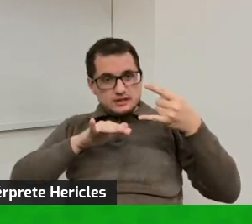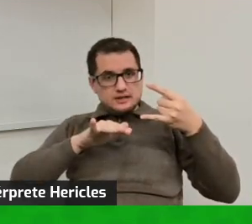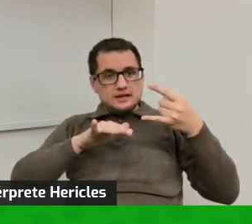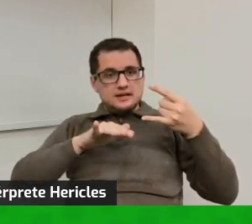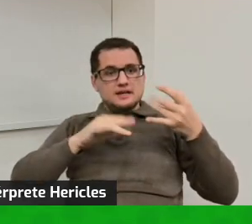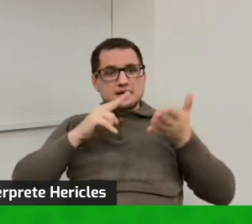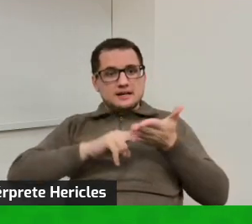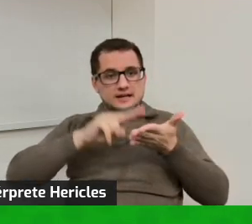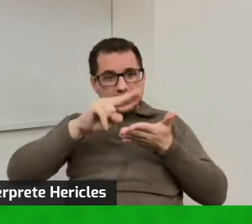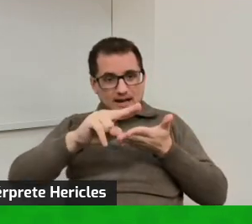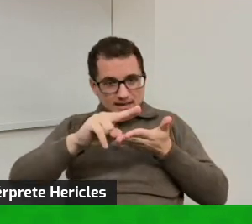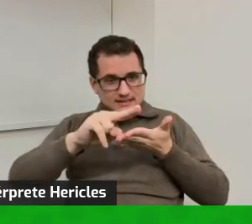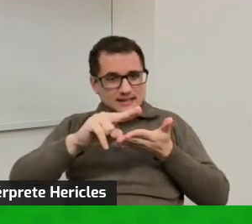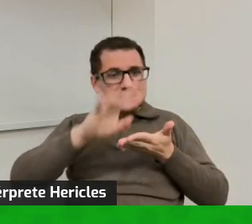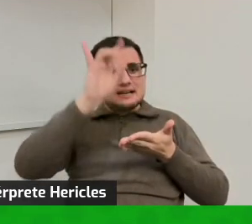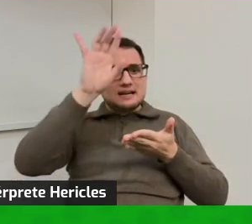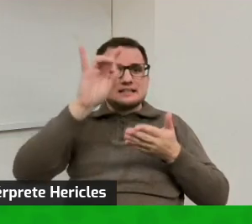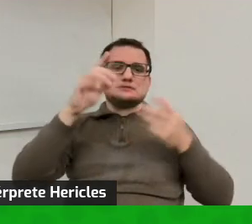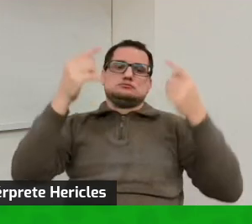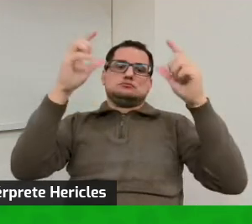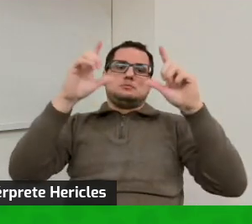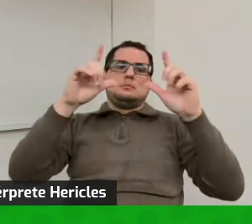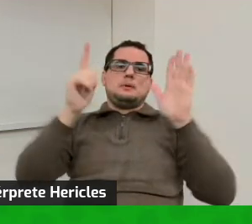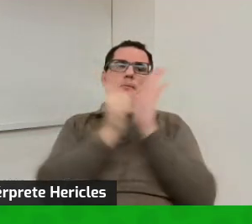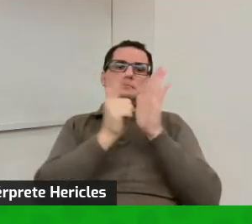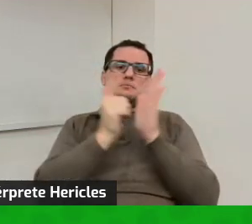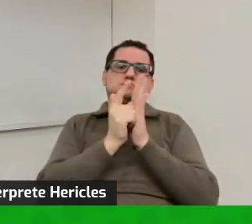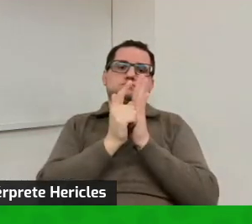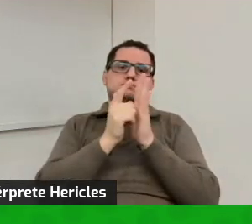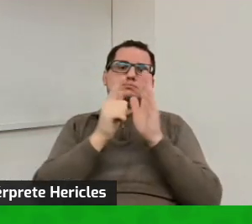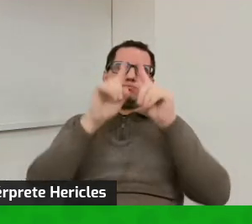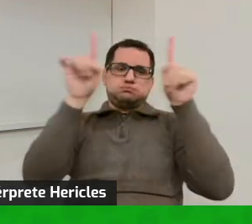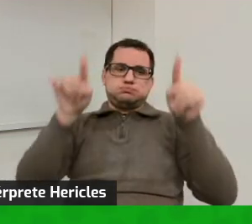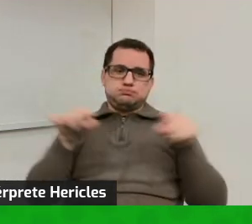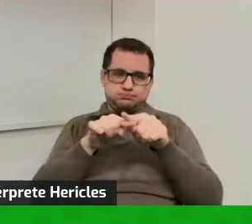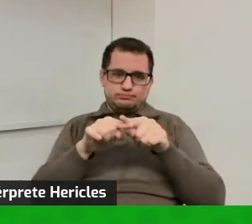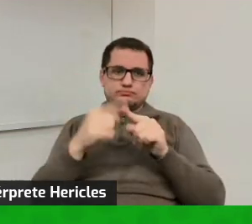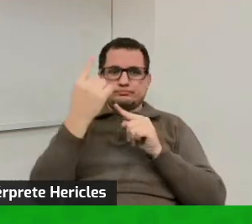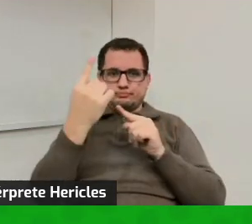página. Então, vou ter uma página para cada uma das